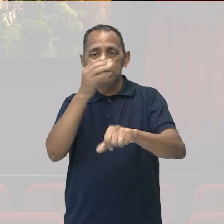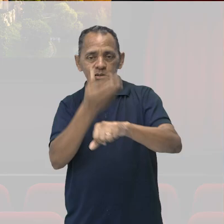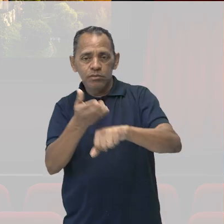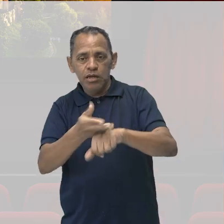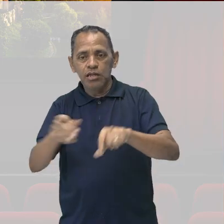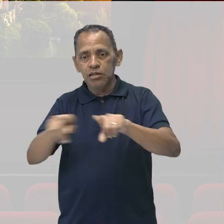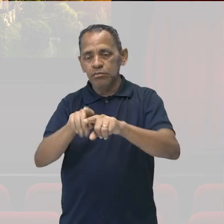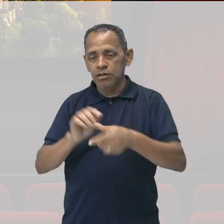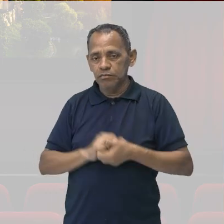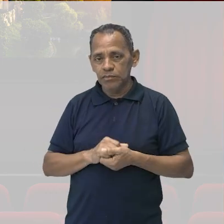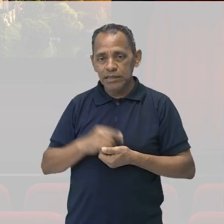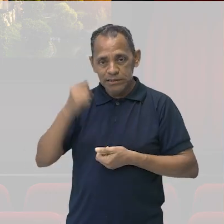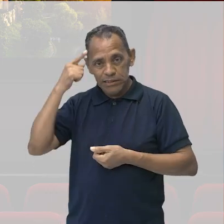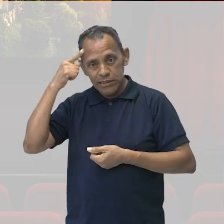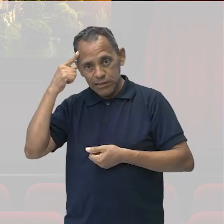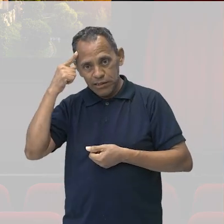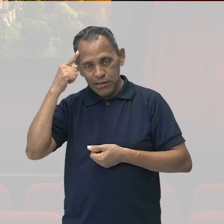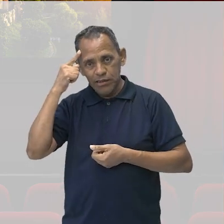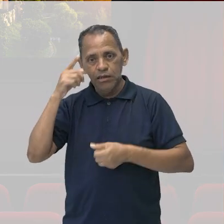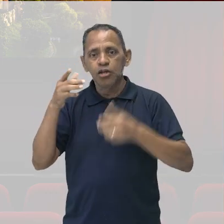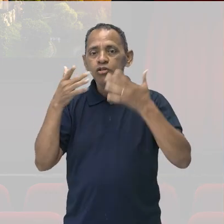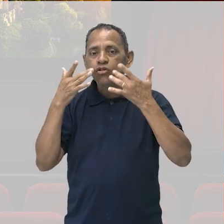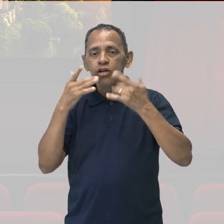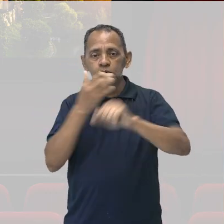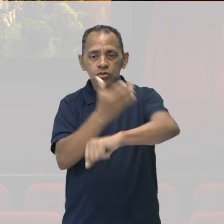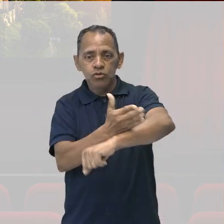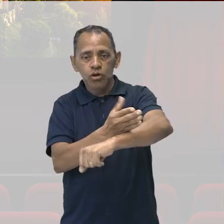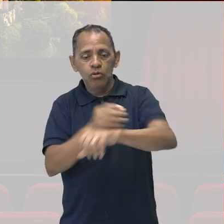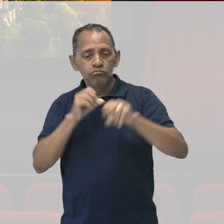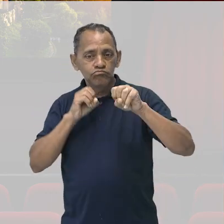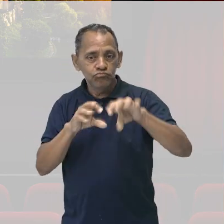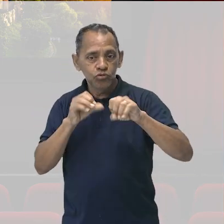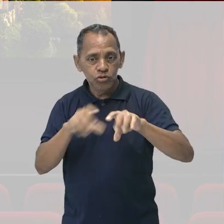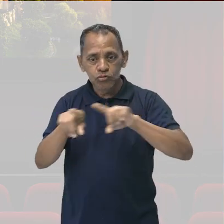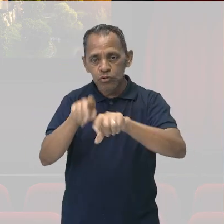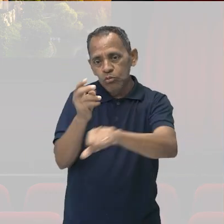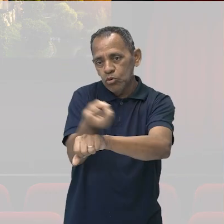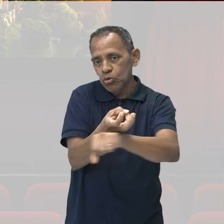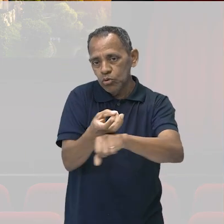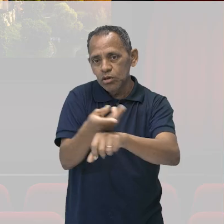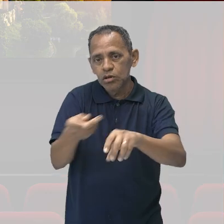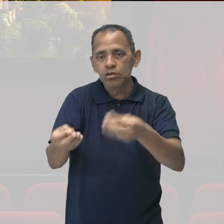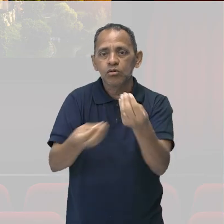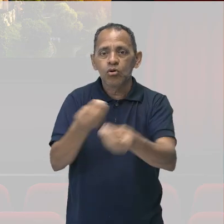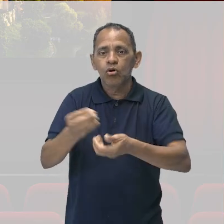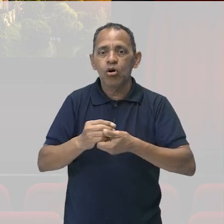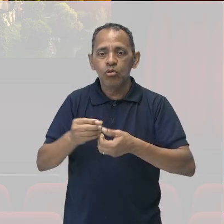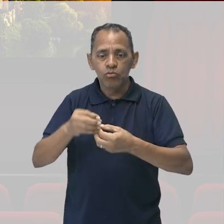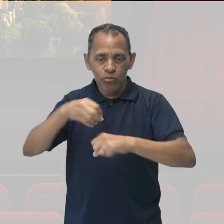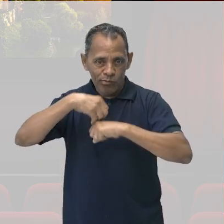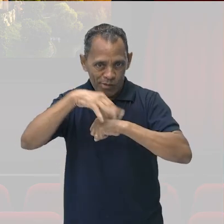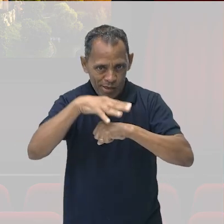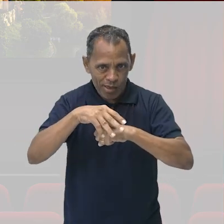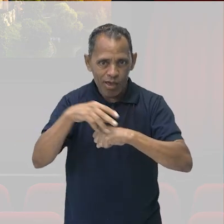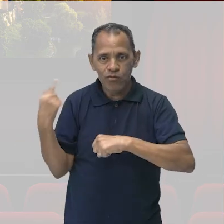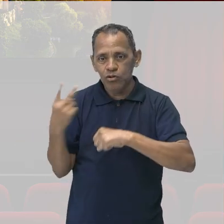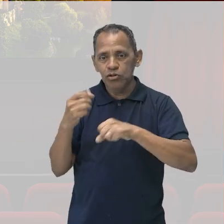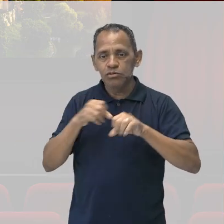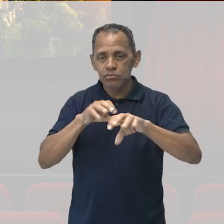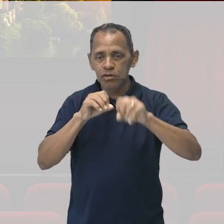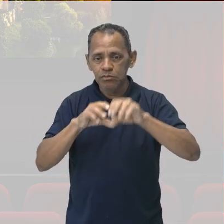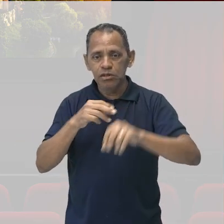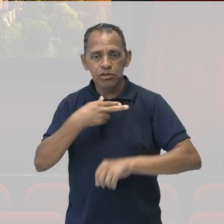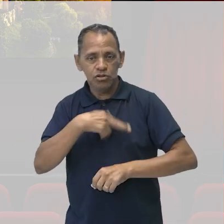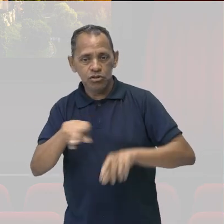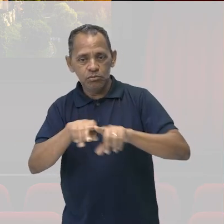na alegoria. O teatro medieval, ele foi essencialmente educativo, buscando transmitir valores